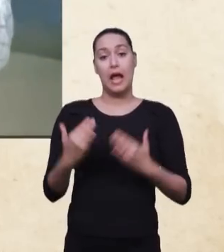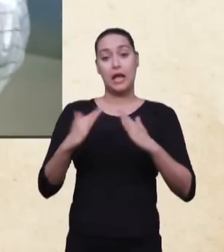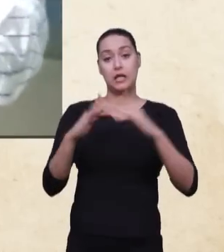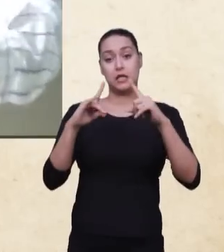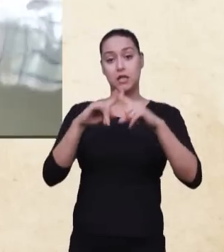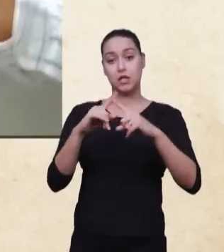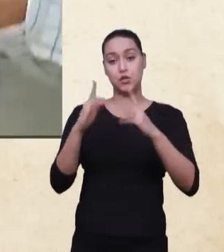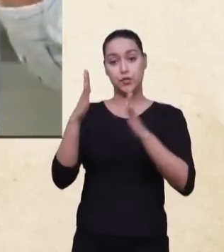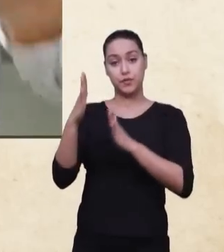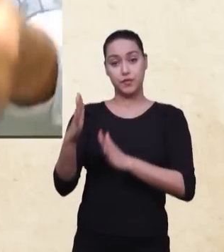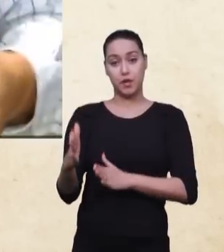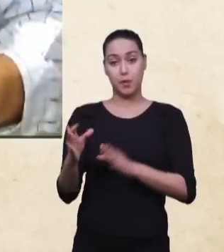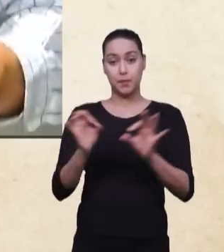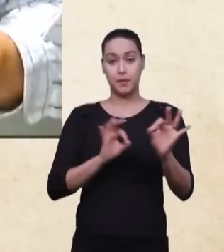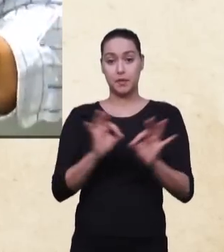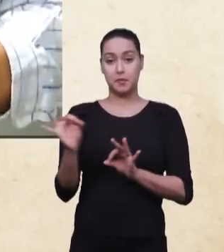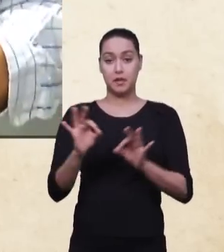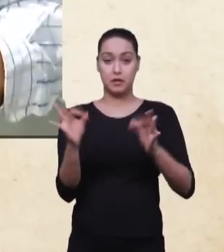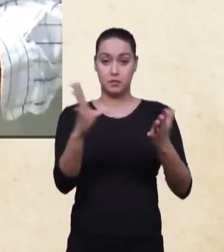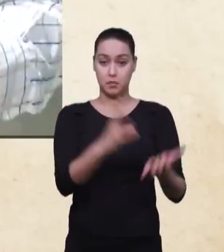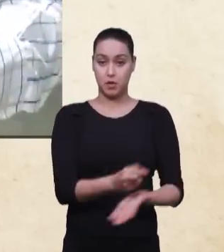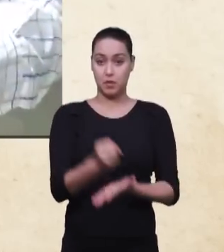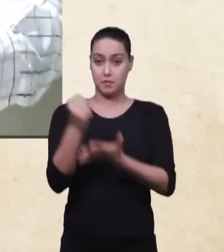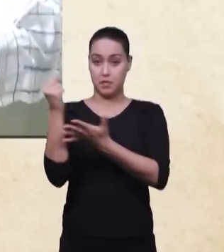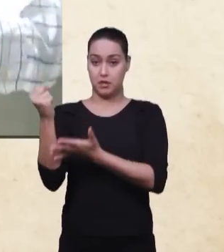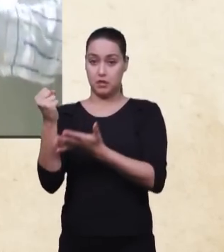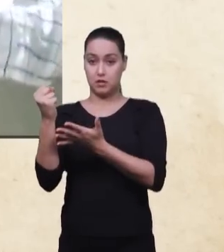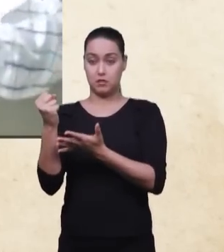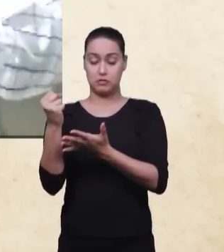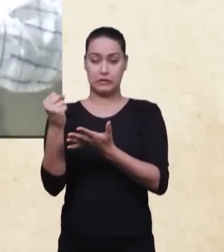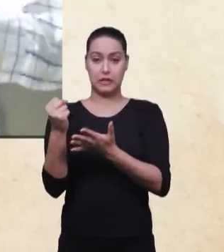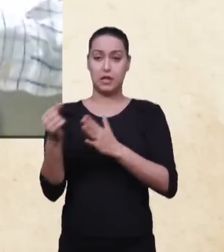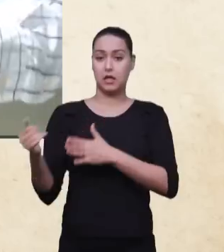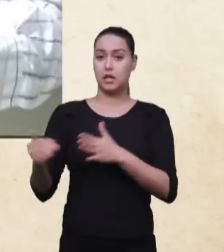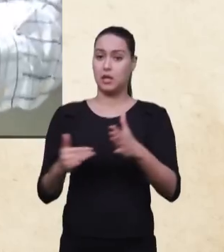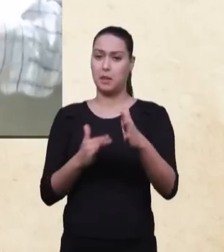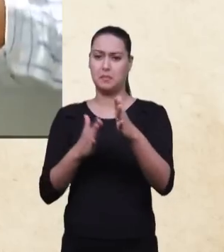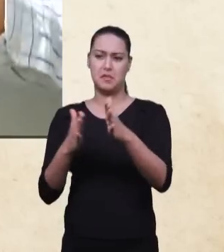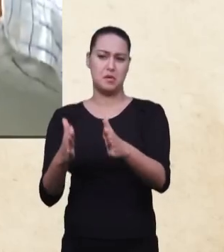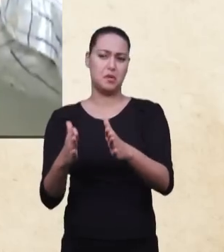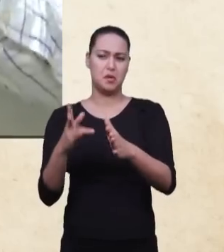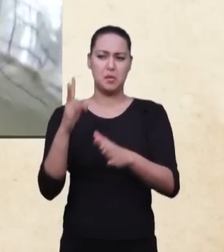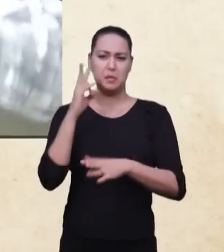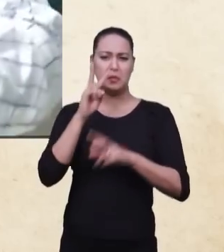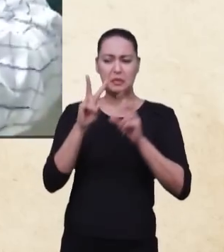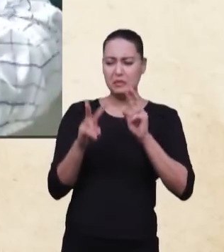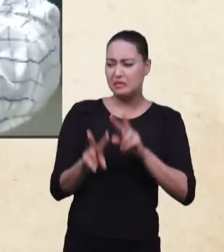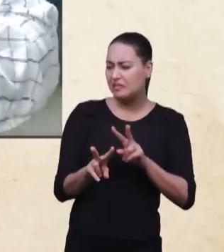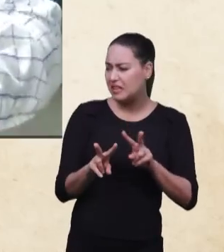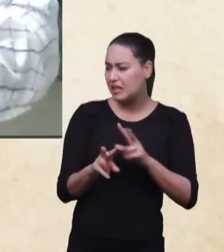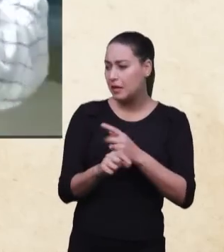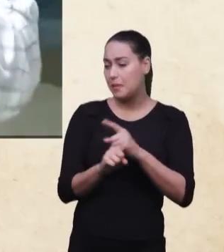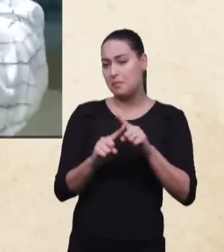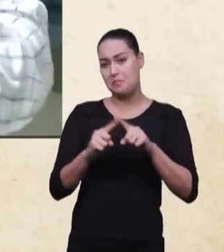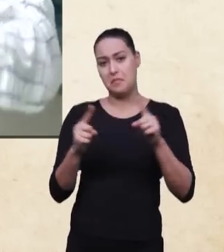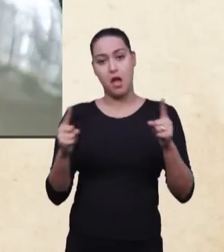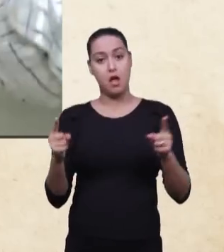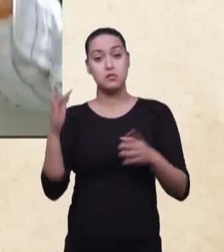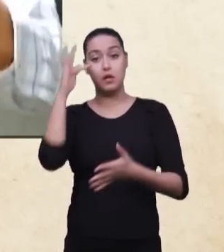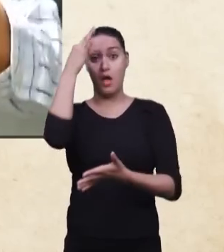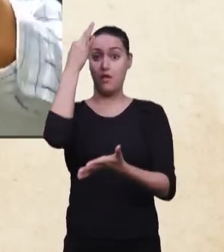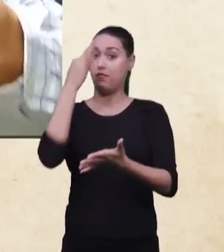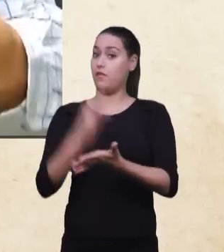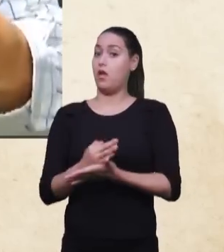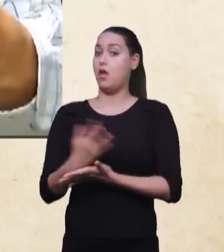igreja fiel está preparada para o arrebatamento. Não caminhando por vista, mas sim pela fé. E o jovem